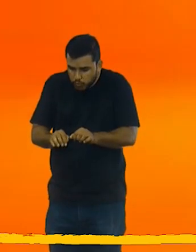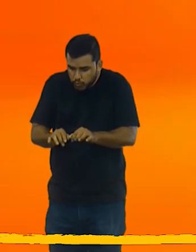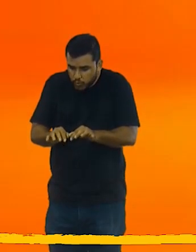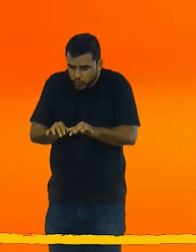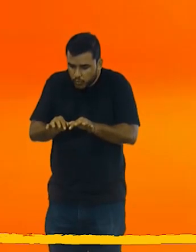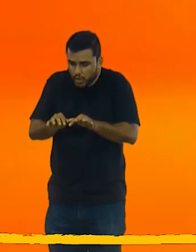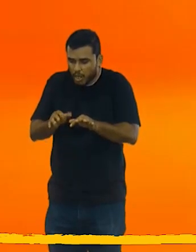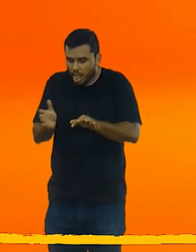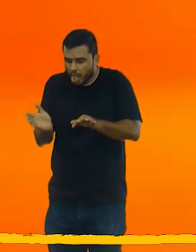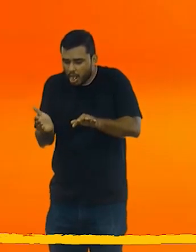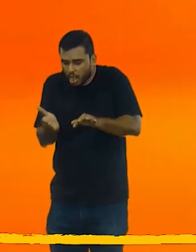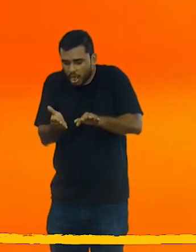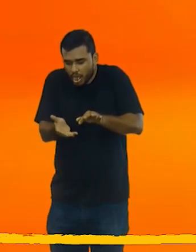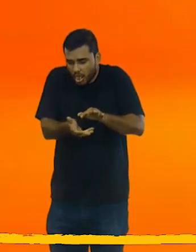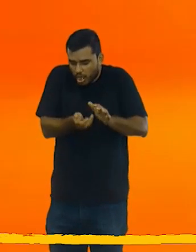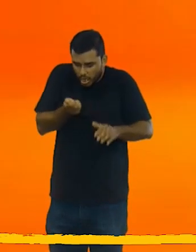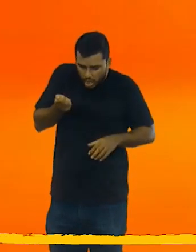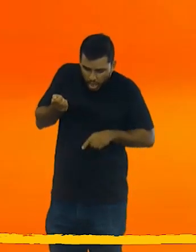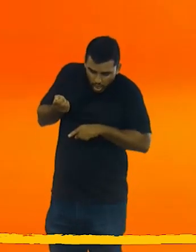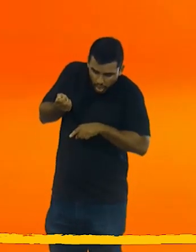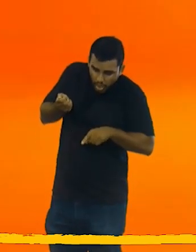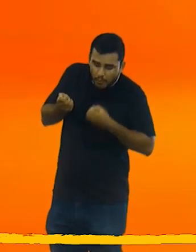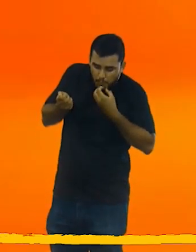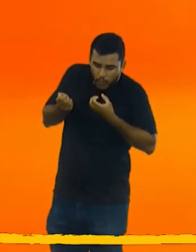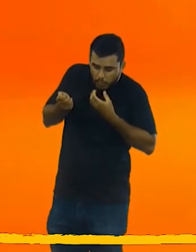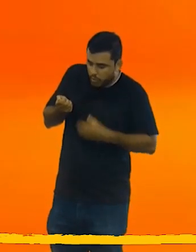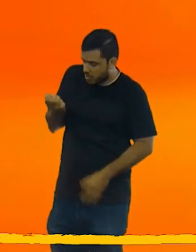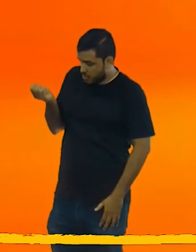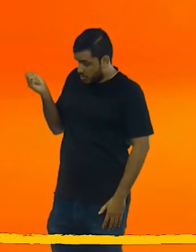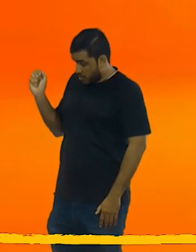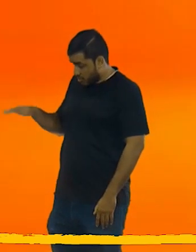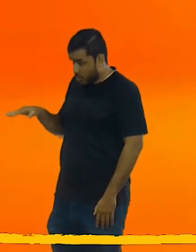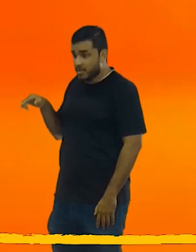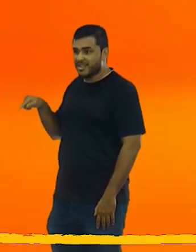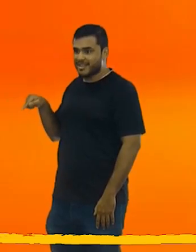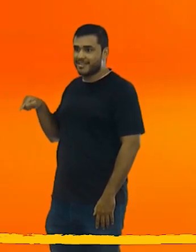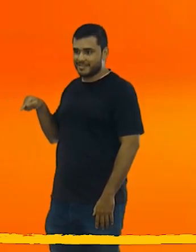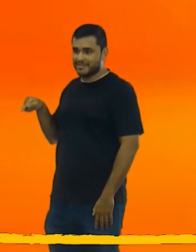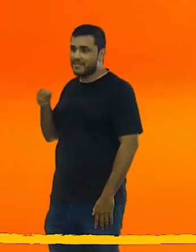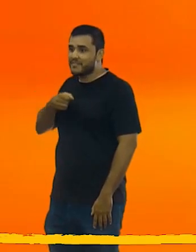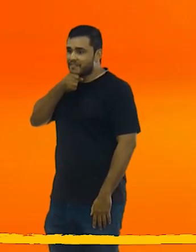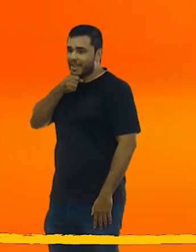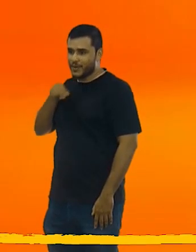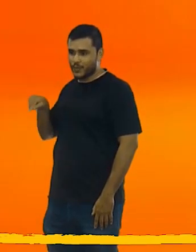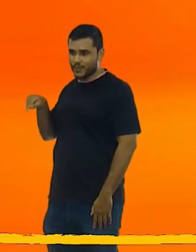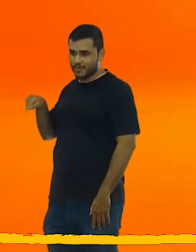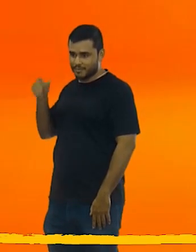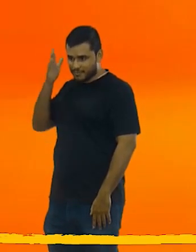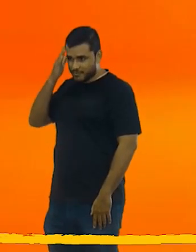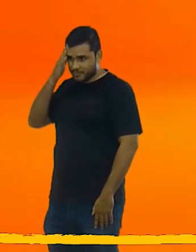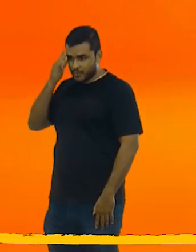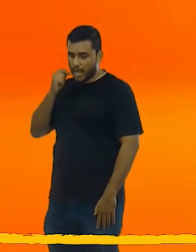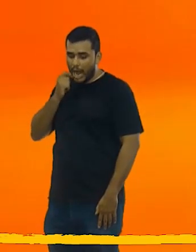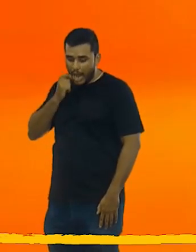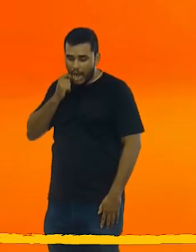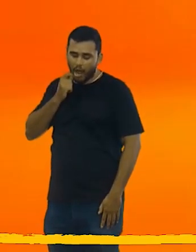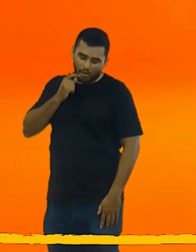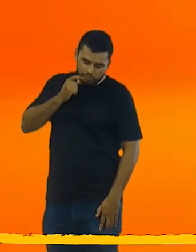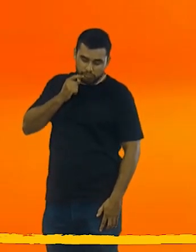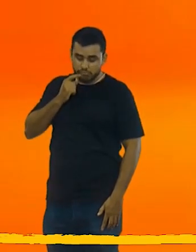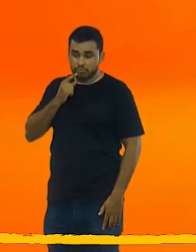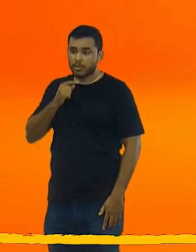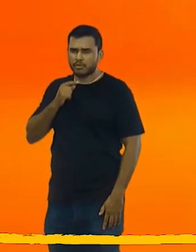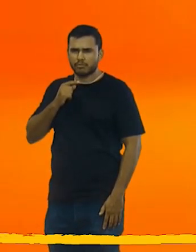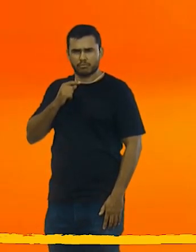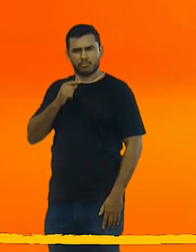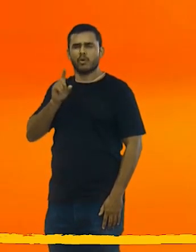estou comparando o ato de escrever com o ato de catar feijão. Você joga as palavras